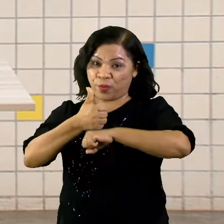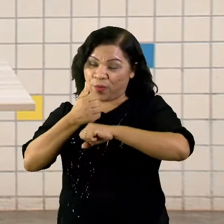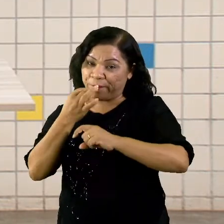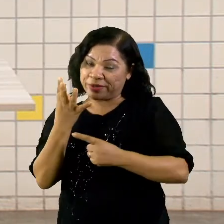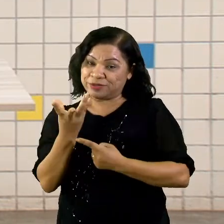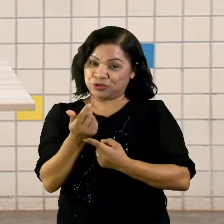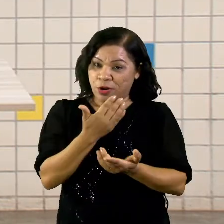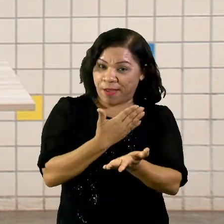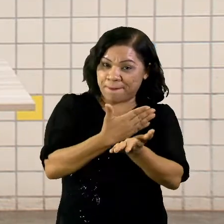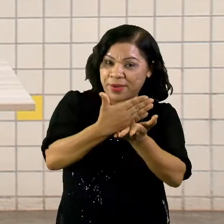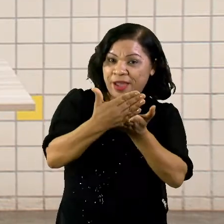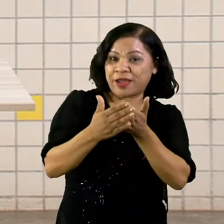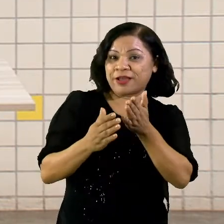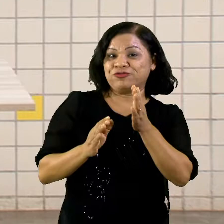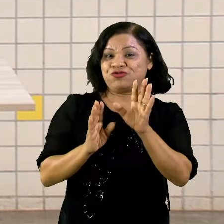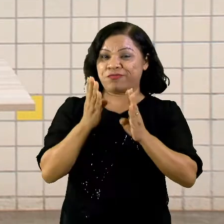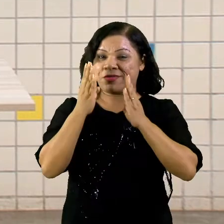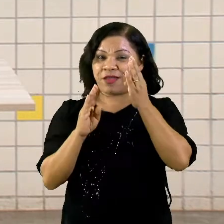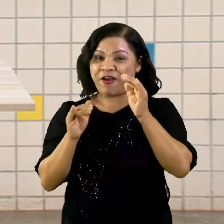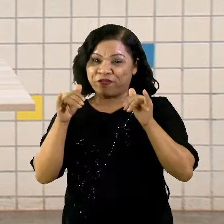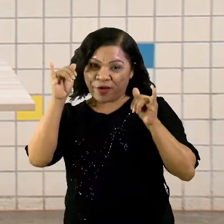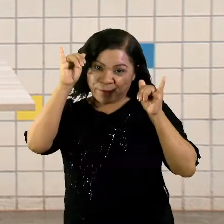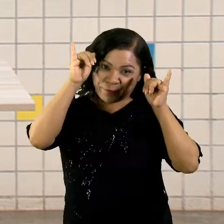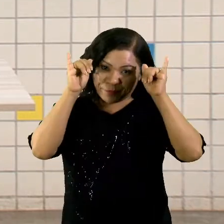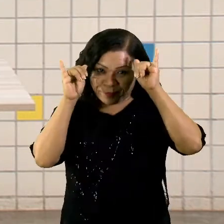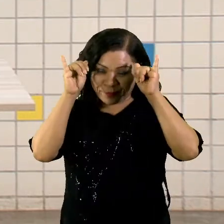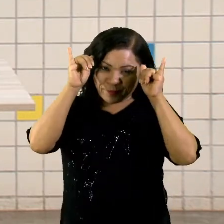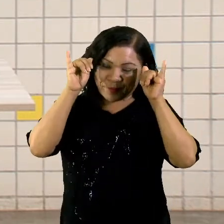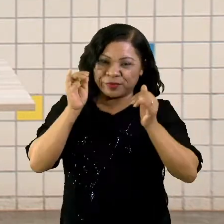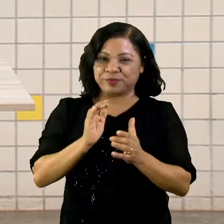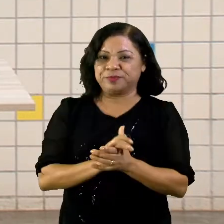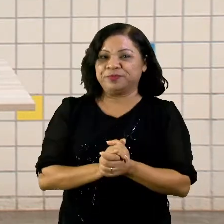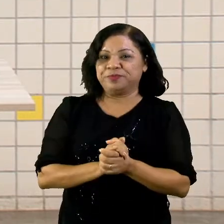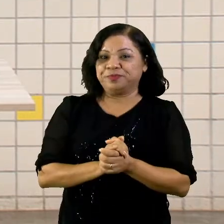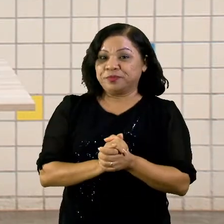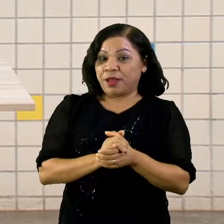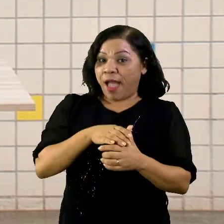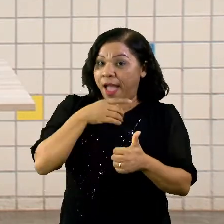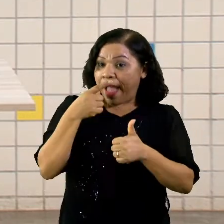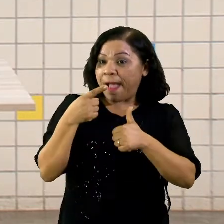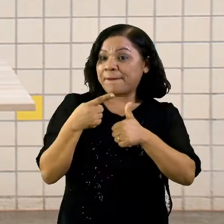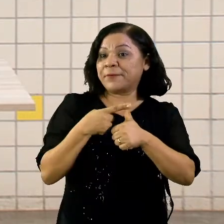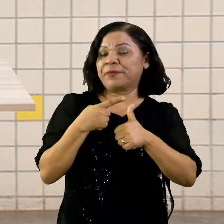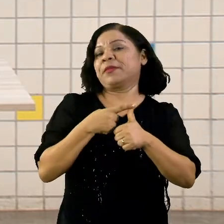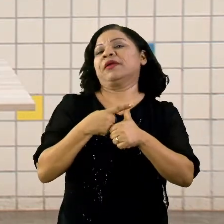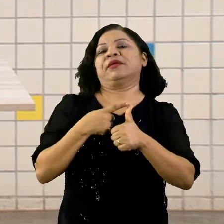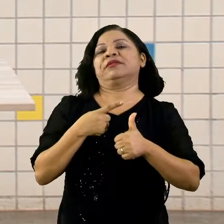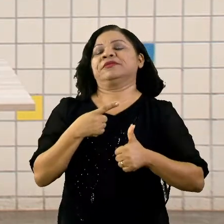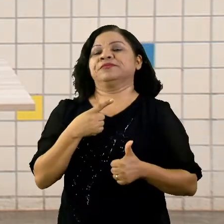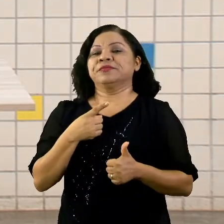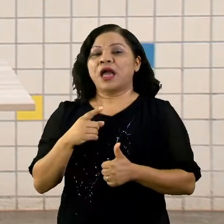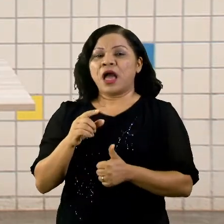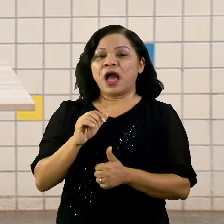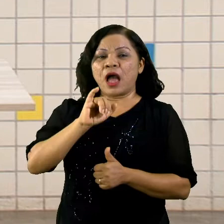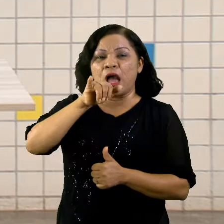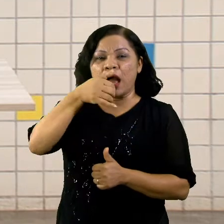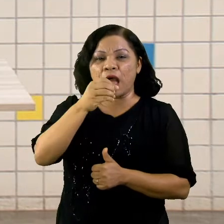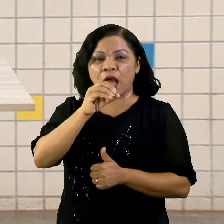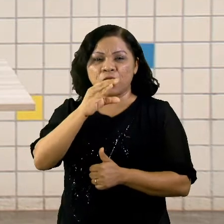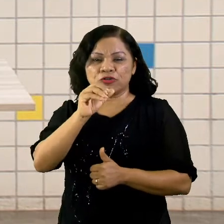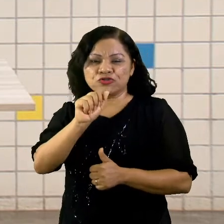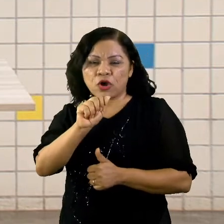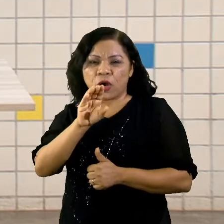Boi. A primeira obra que eu trouxe é a do artista J. Borges. O artista utilizou